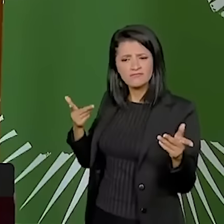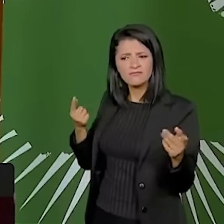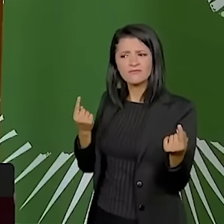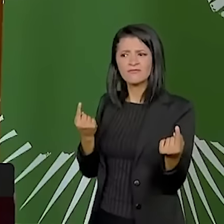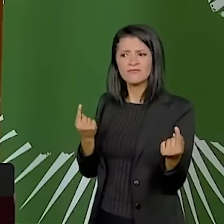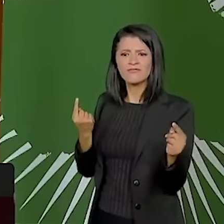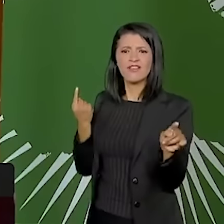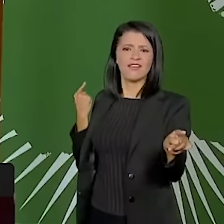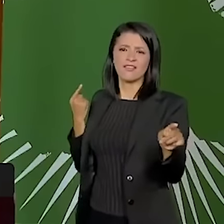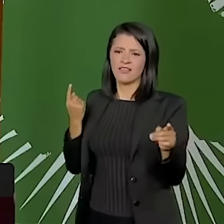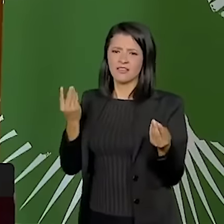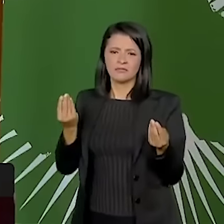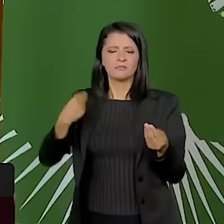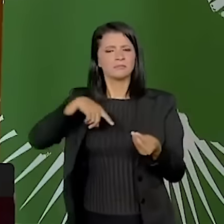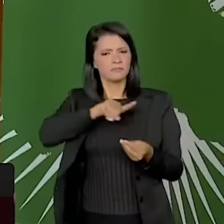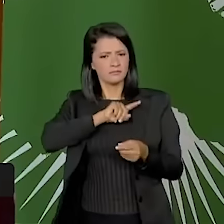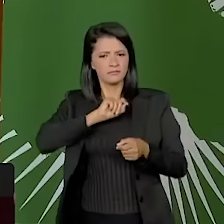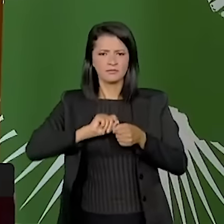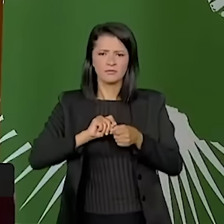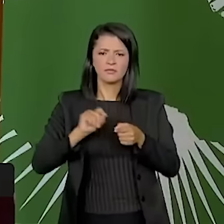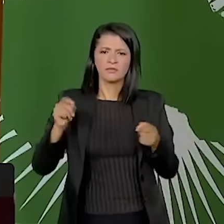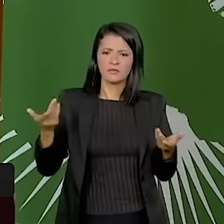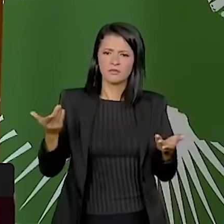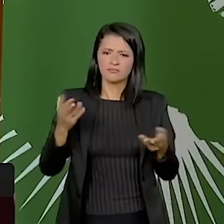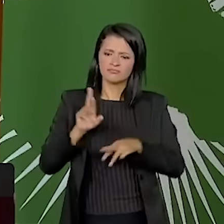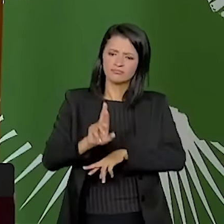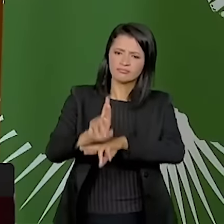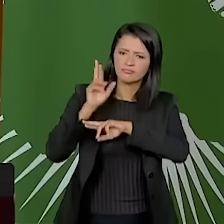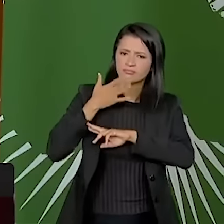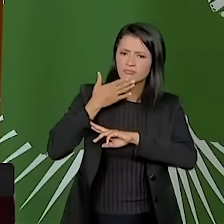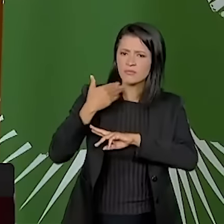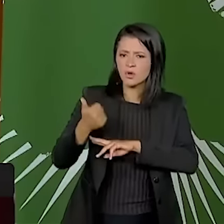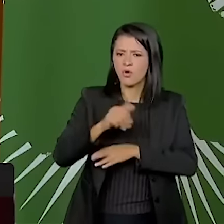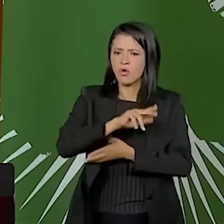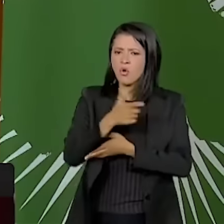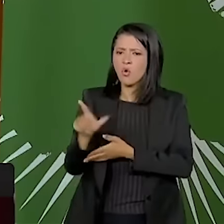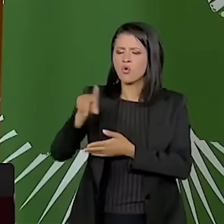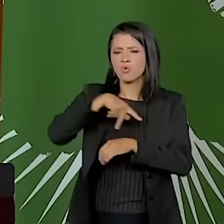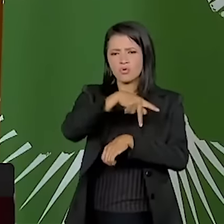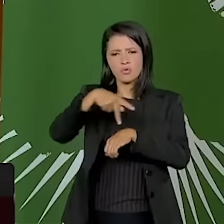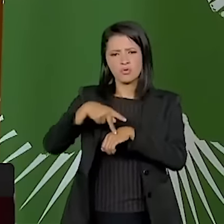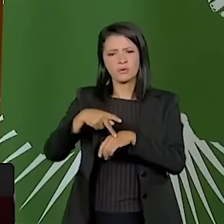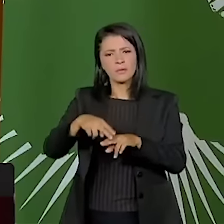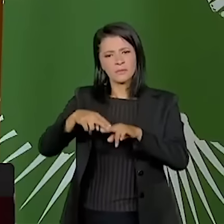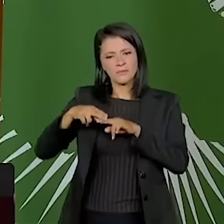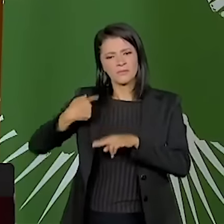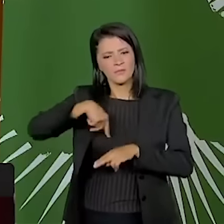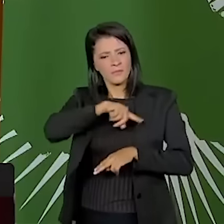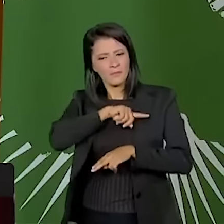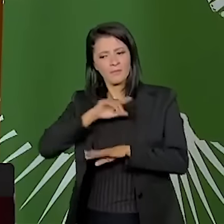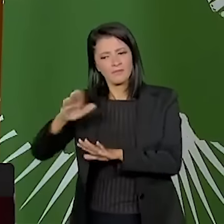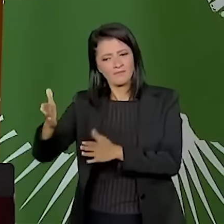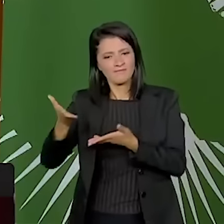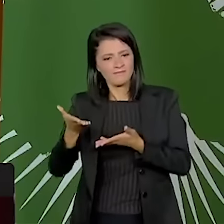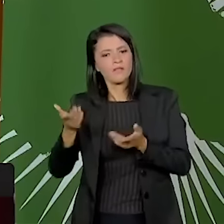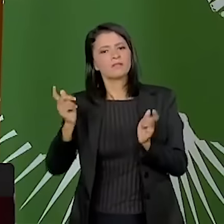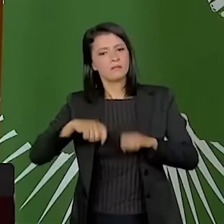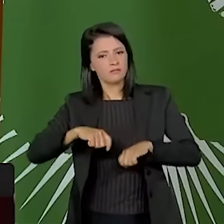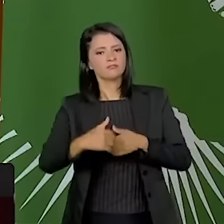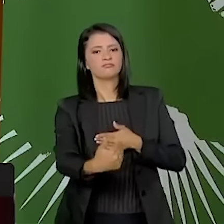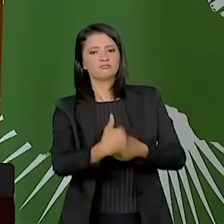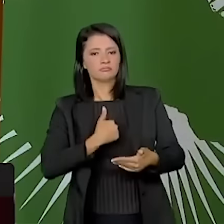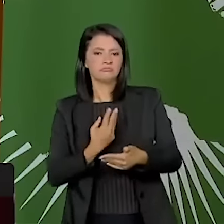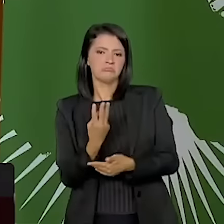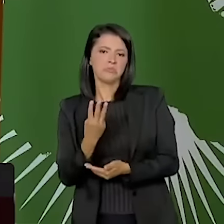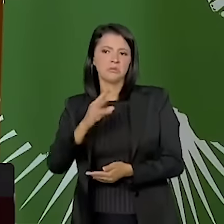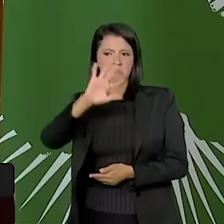uma representação mais robusta de mais países. Por isso é que nós defendemos a entrada. Pode ter 3 países